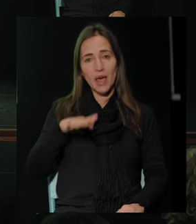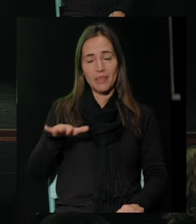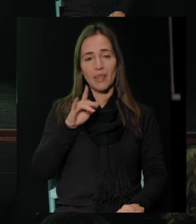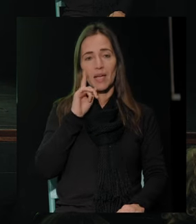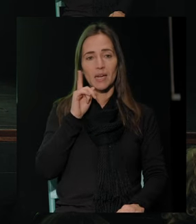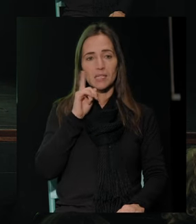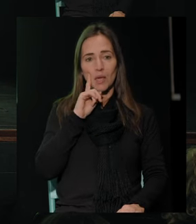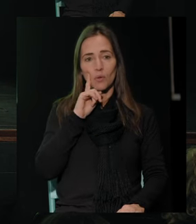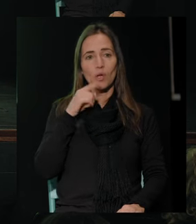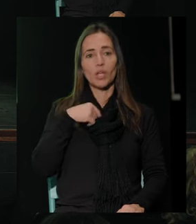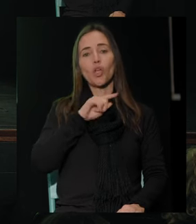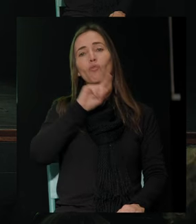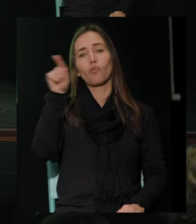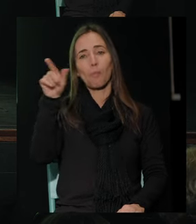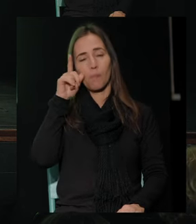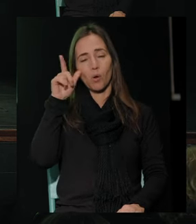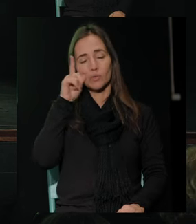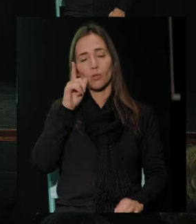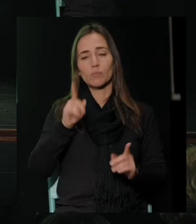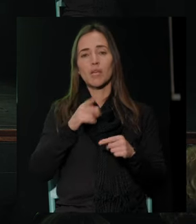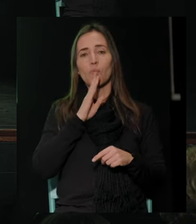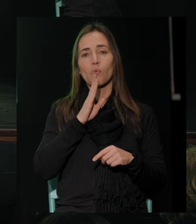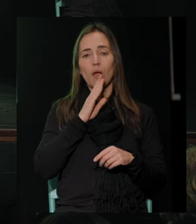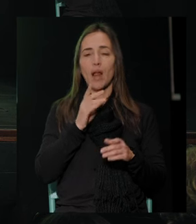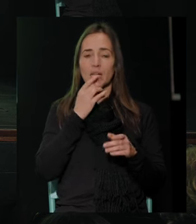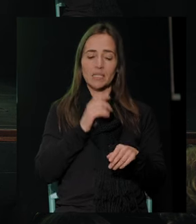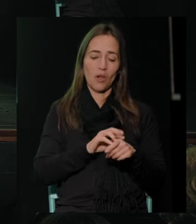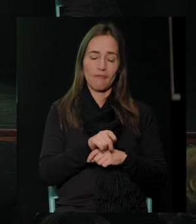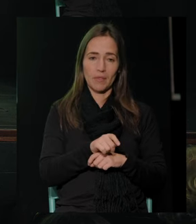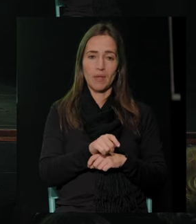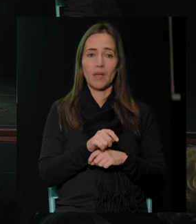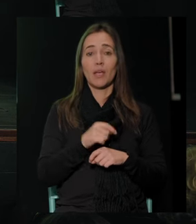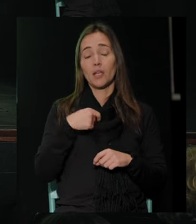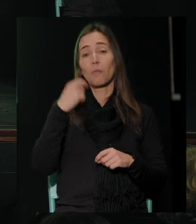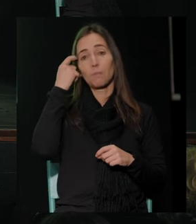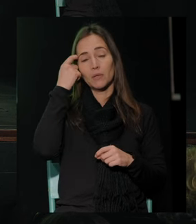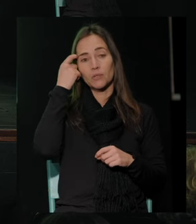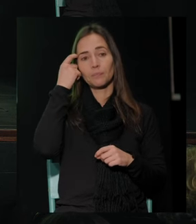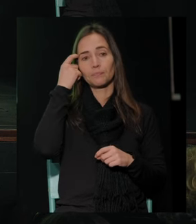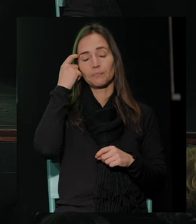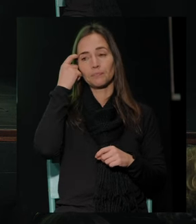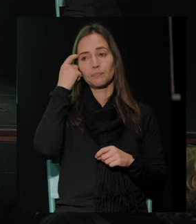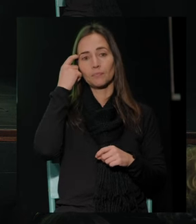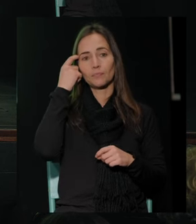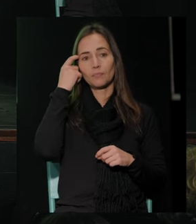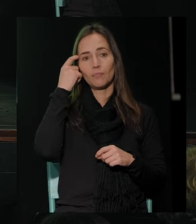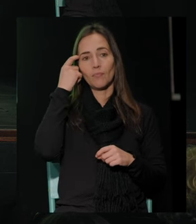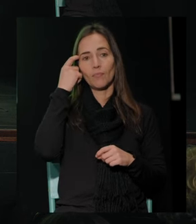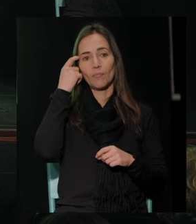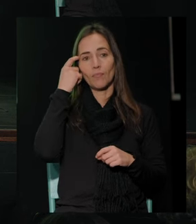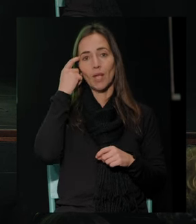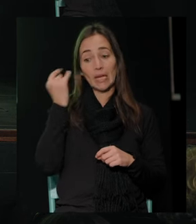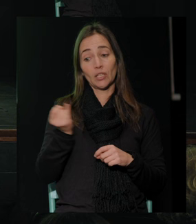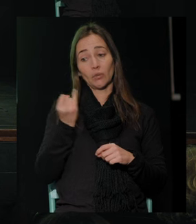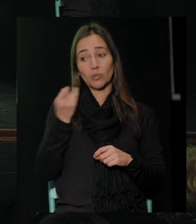vim viver para lá na altura da pandemia. Mas a ideia que eu tenho é que as áreas, este tipo de organizações lá têm bastante